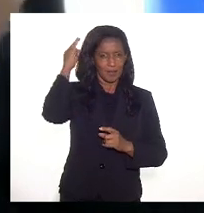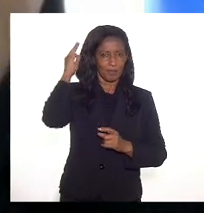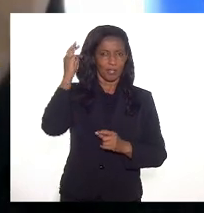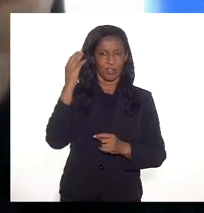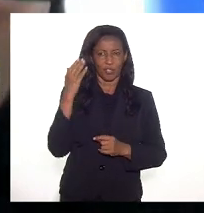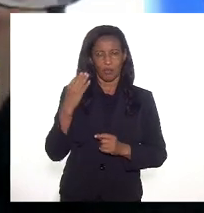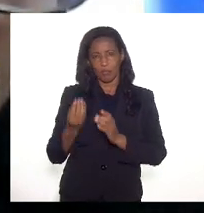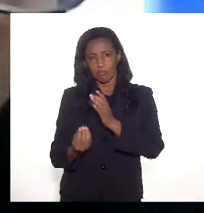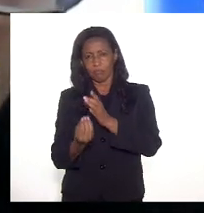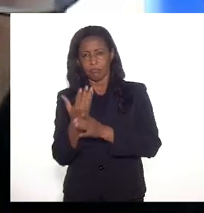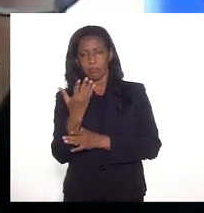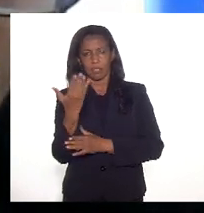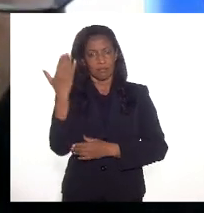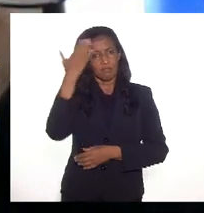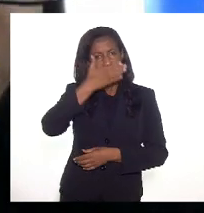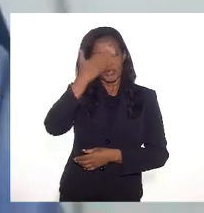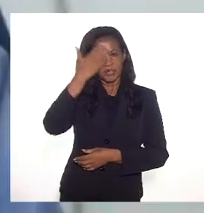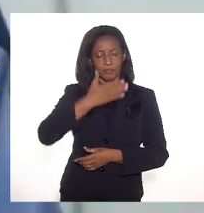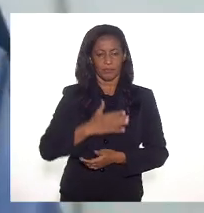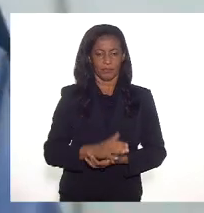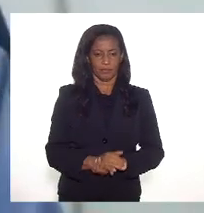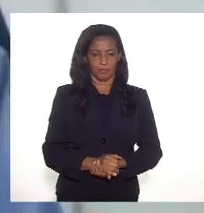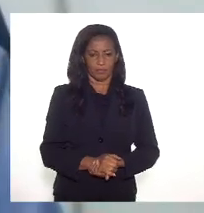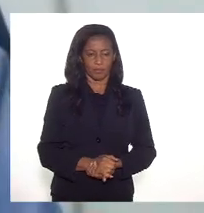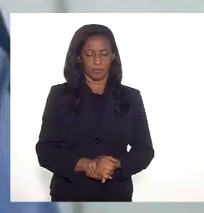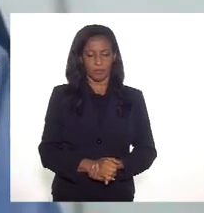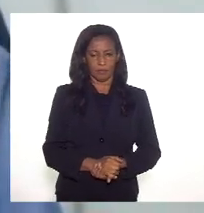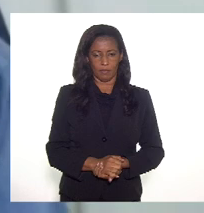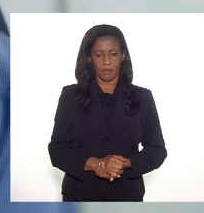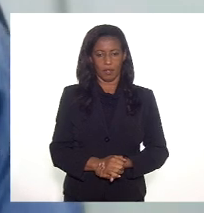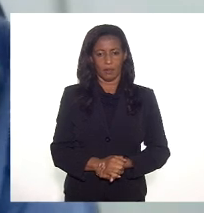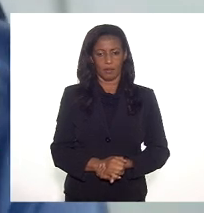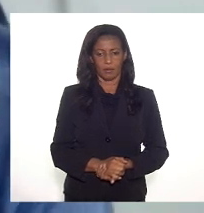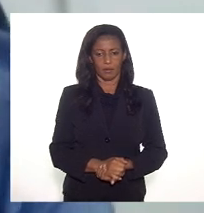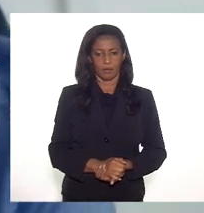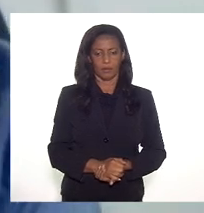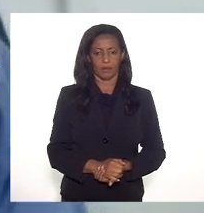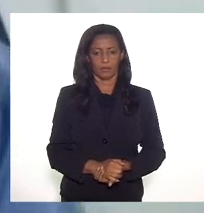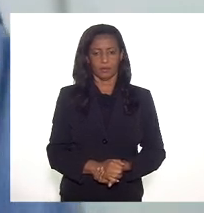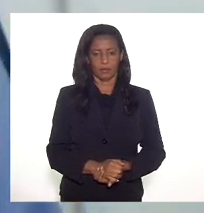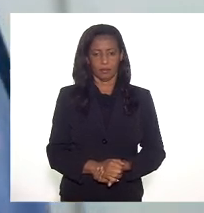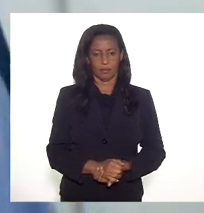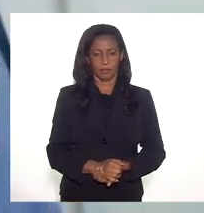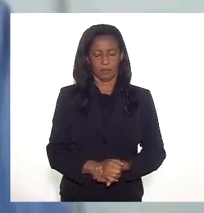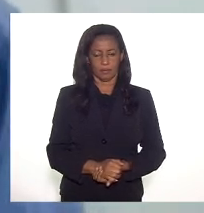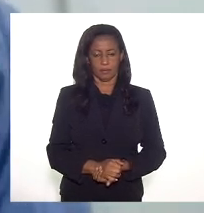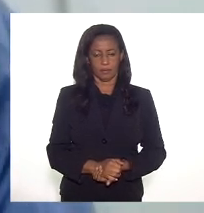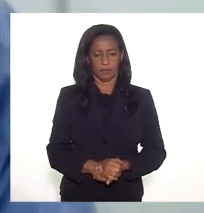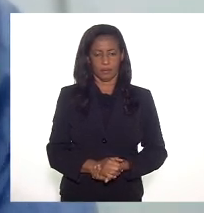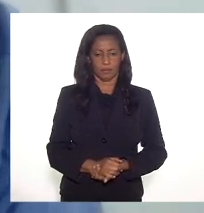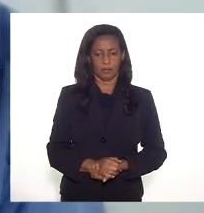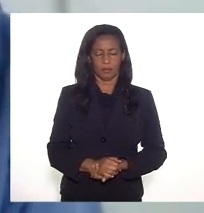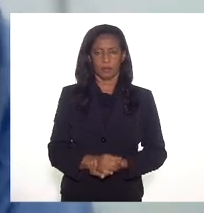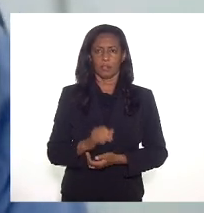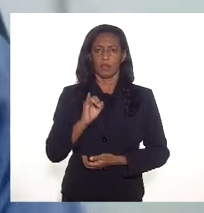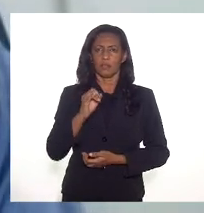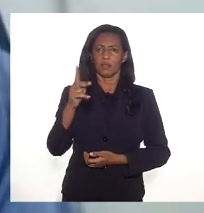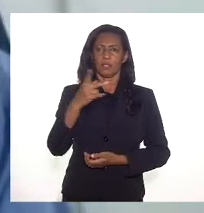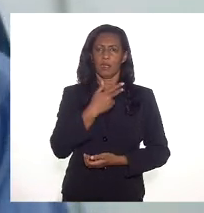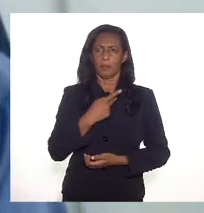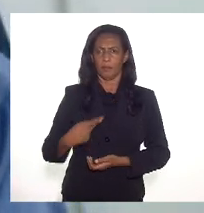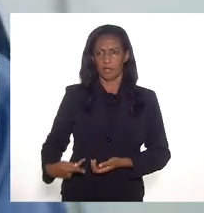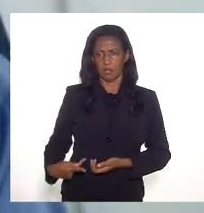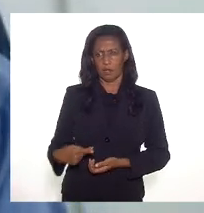está presente. Ô, deputado Jaime Tancur. Pois não, deputado. Se Vossa Excelência